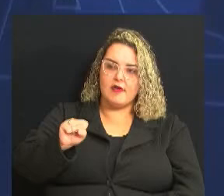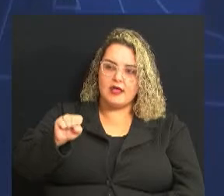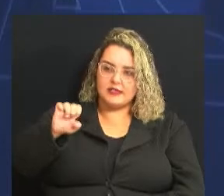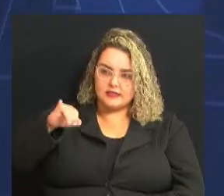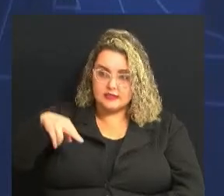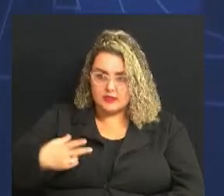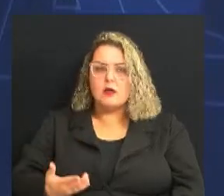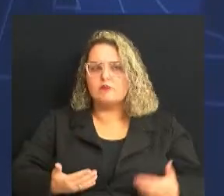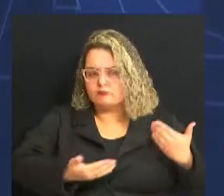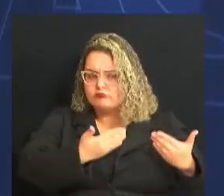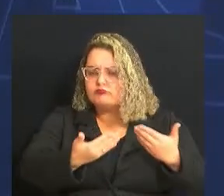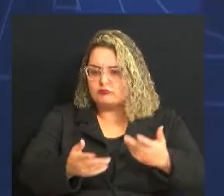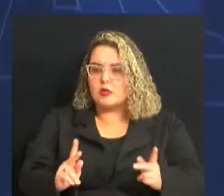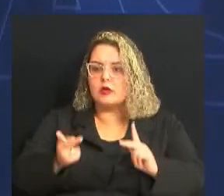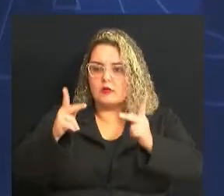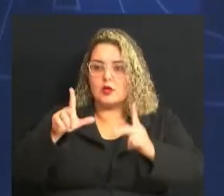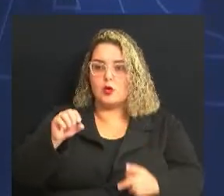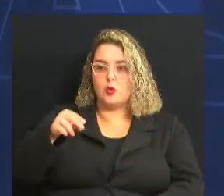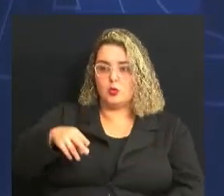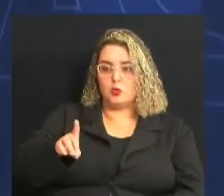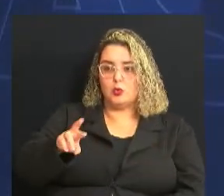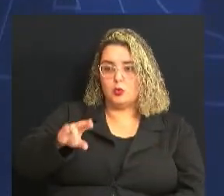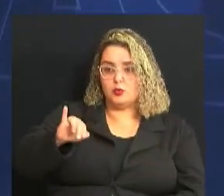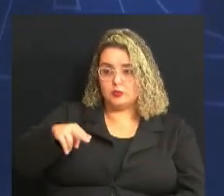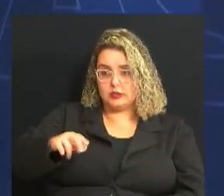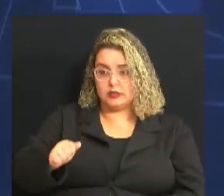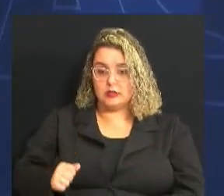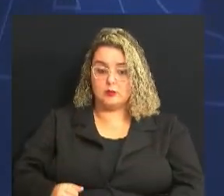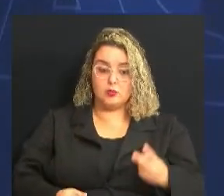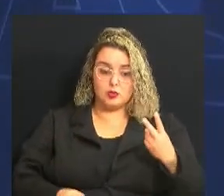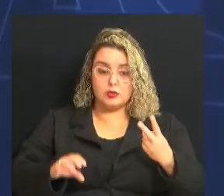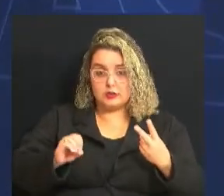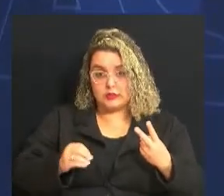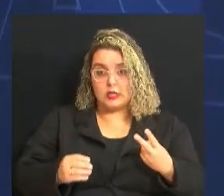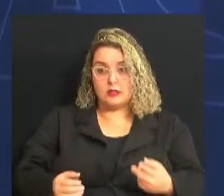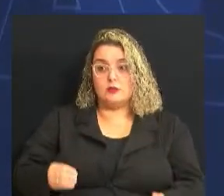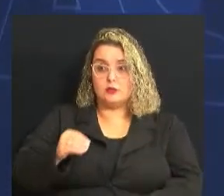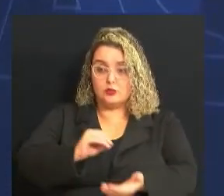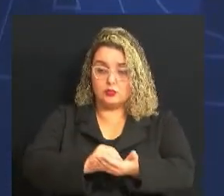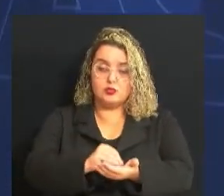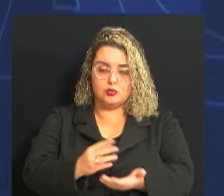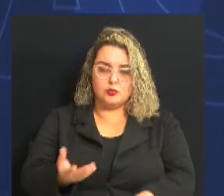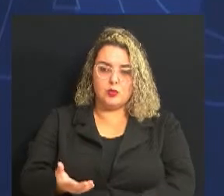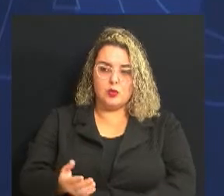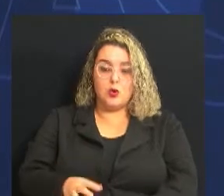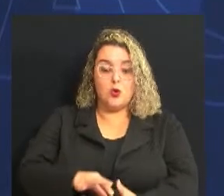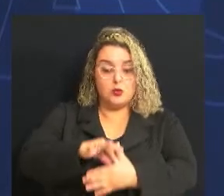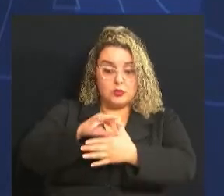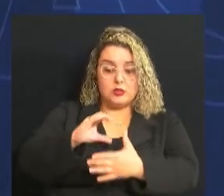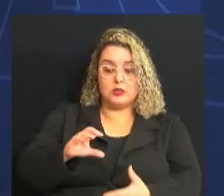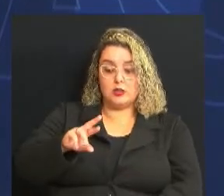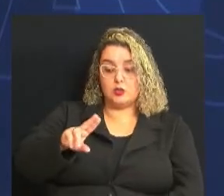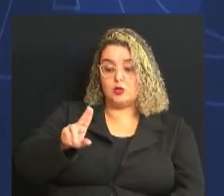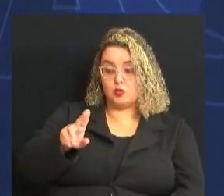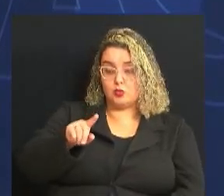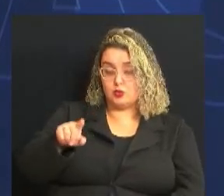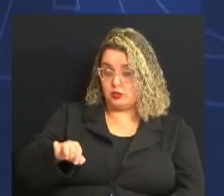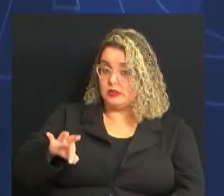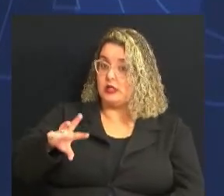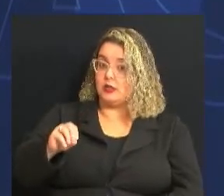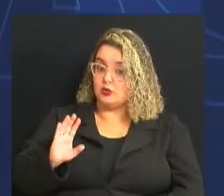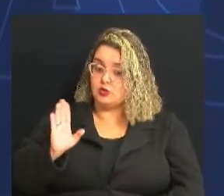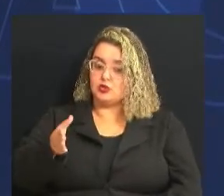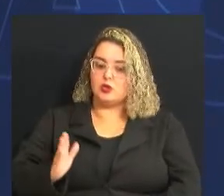que venceu o Londrina por 2-0 na última rodada. Por outro lado, o líder Cruzeiro, que já conquistou o